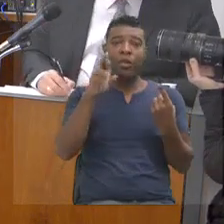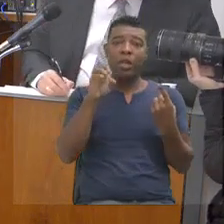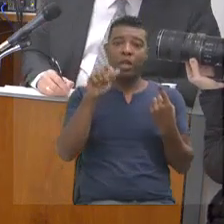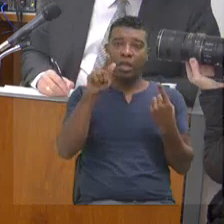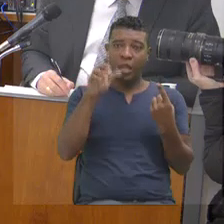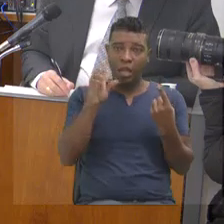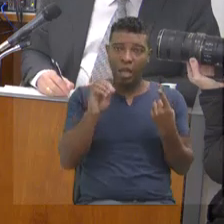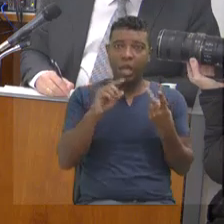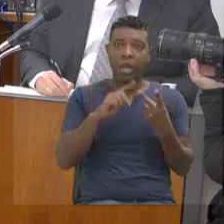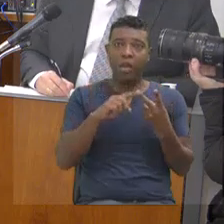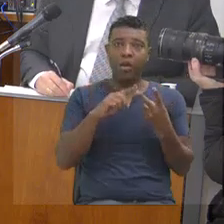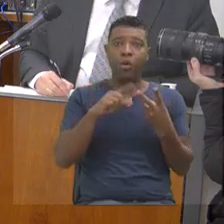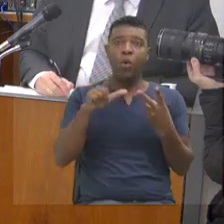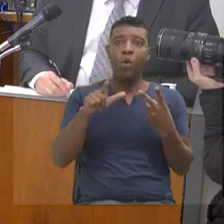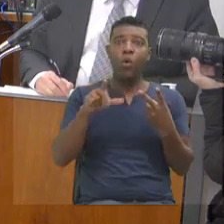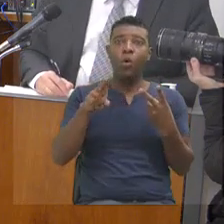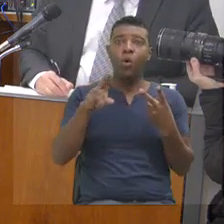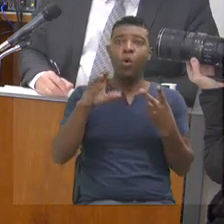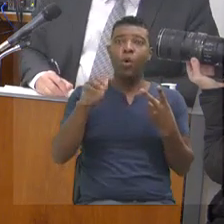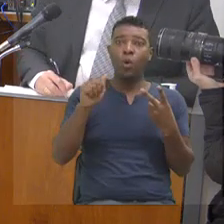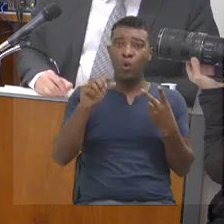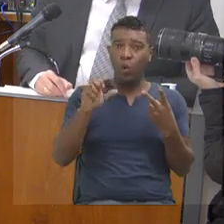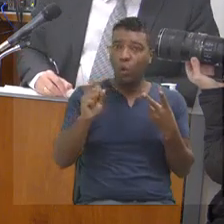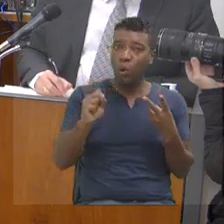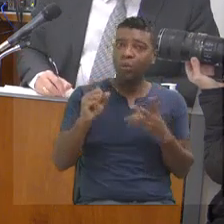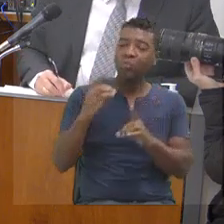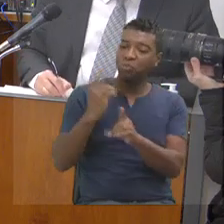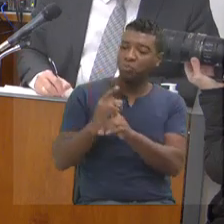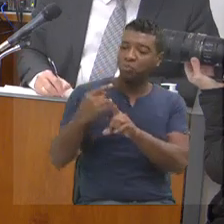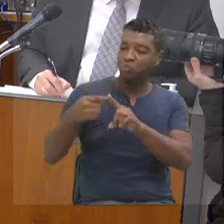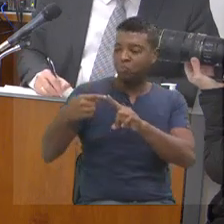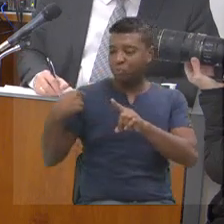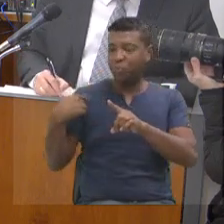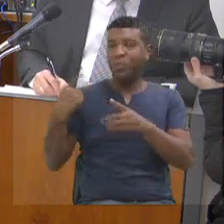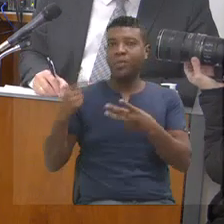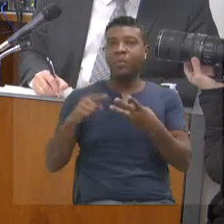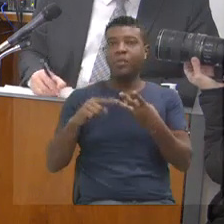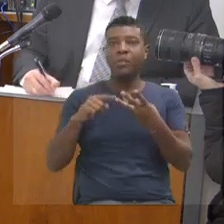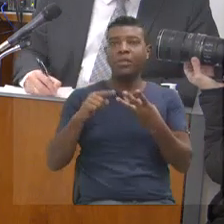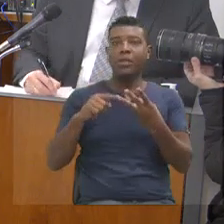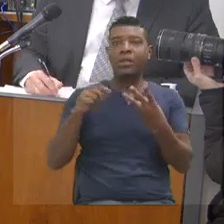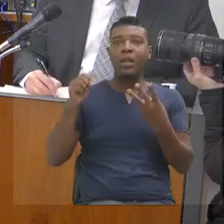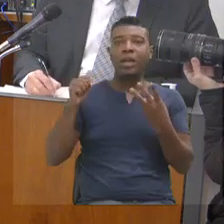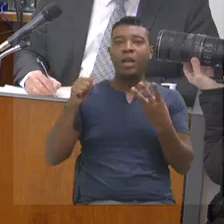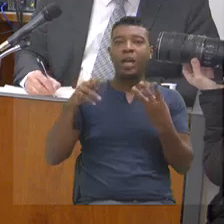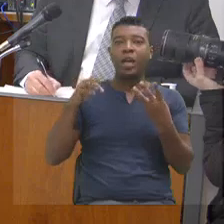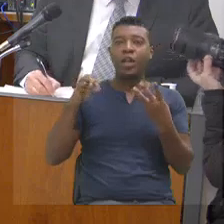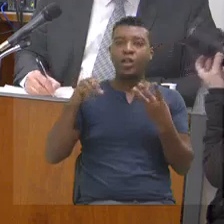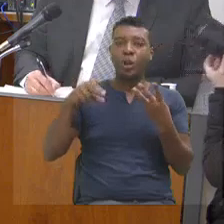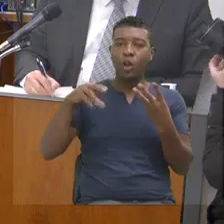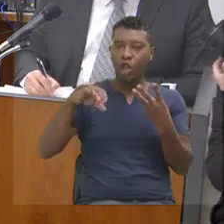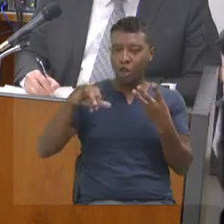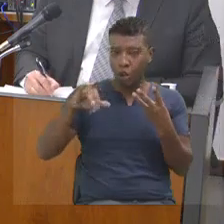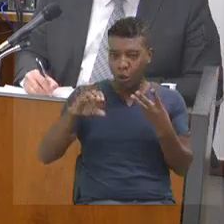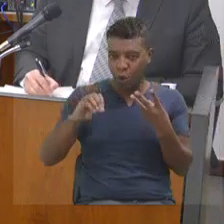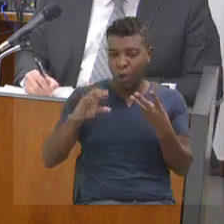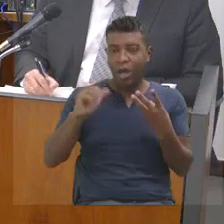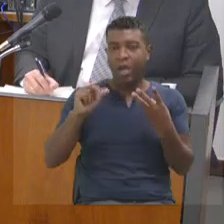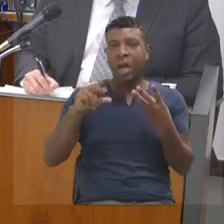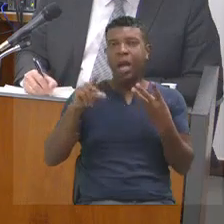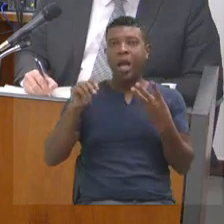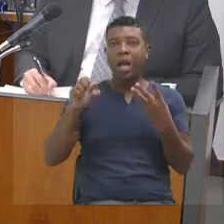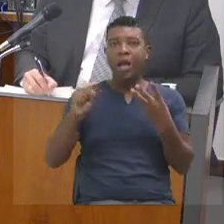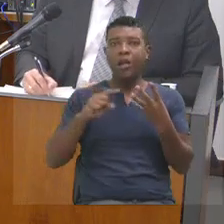contando essa semana prazer também te ver Tony Carlos Arantes que bom te ver Dr